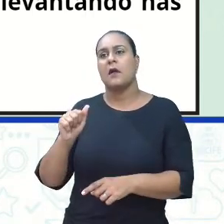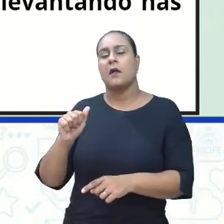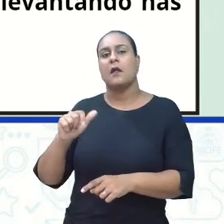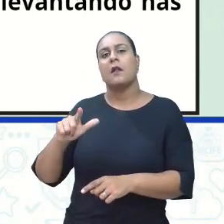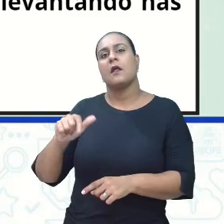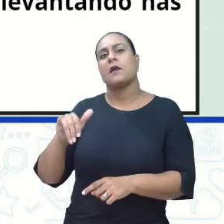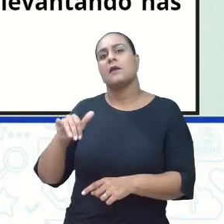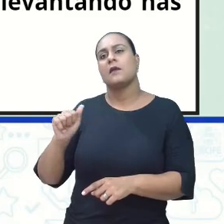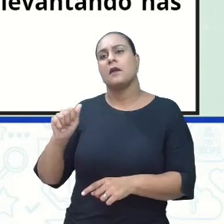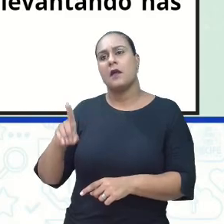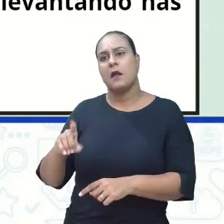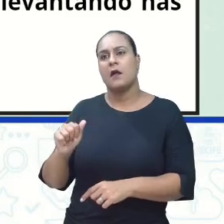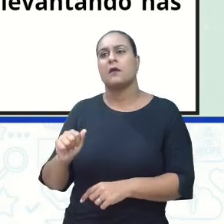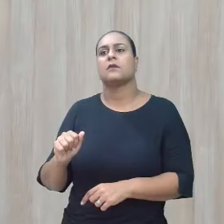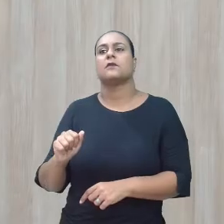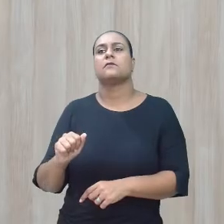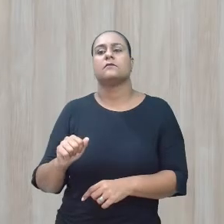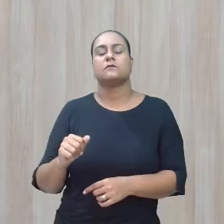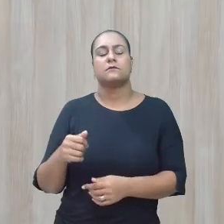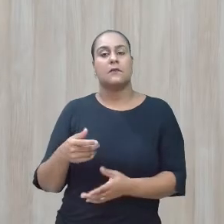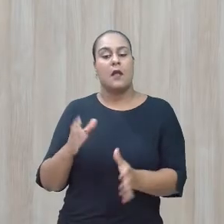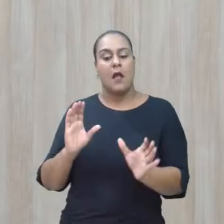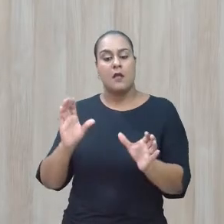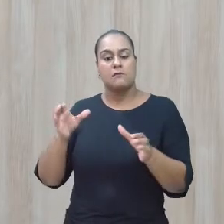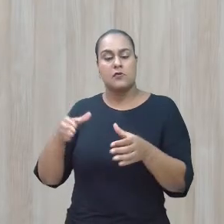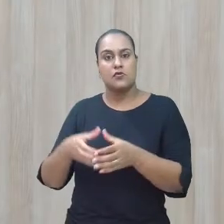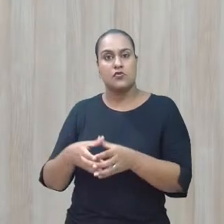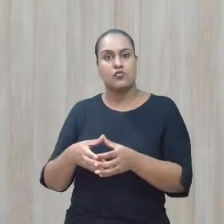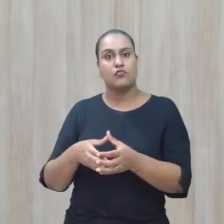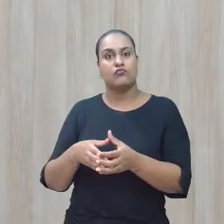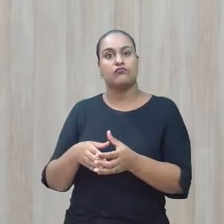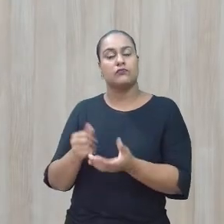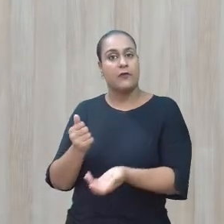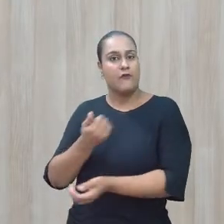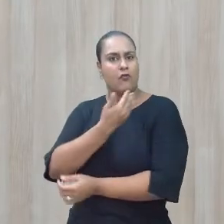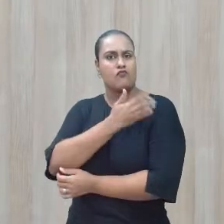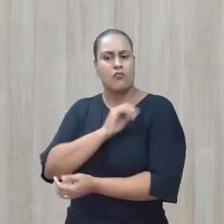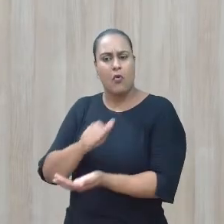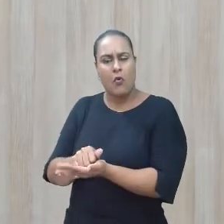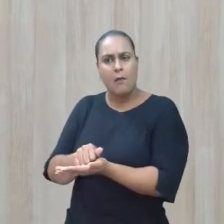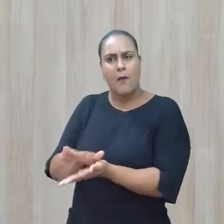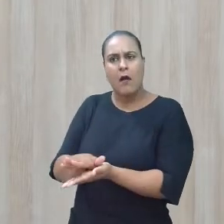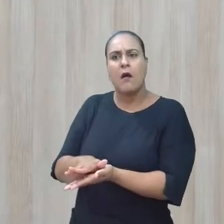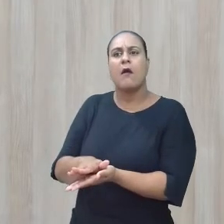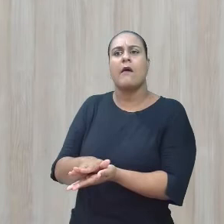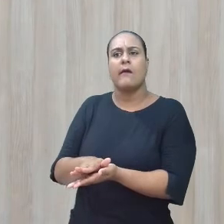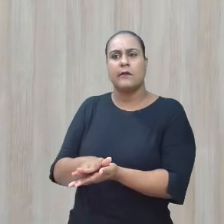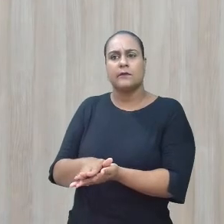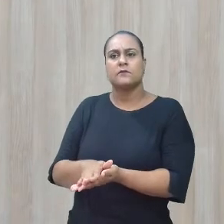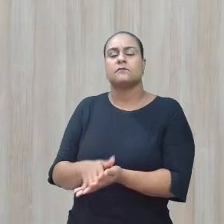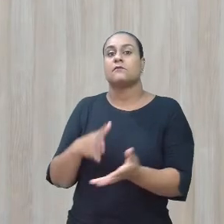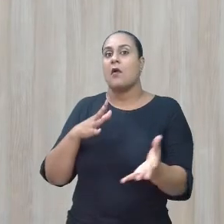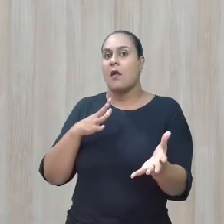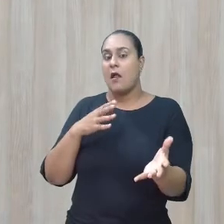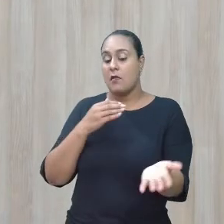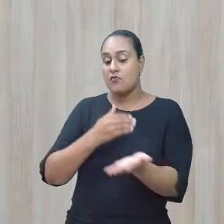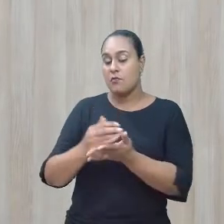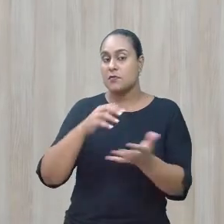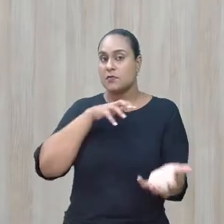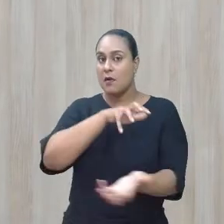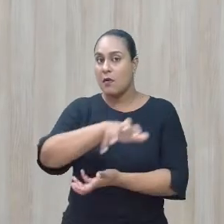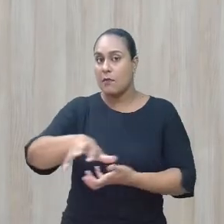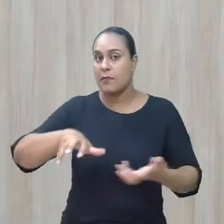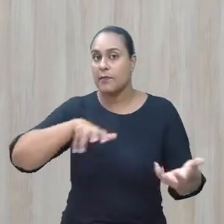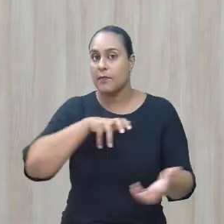se levantando nas revoltas. Então, diante do momento em que há uma certa confusão, que os poderosos